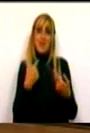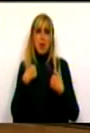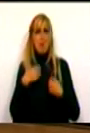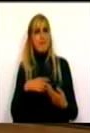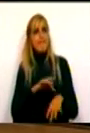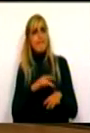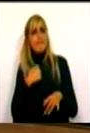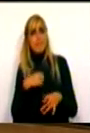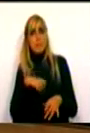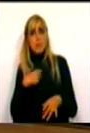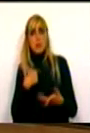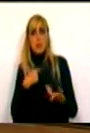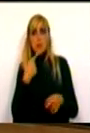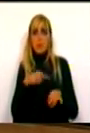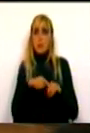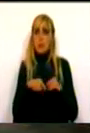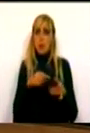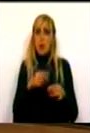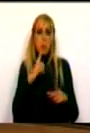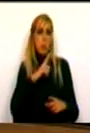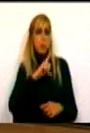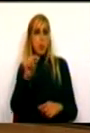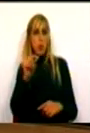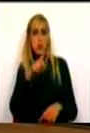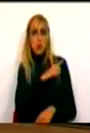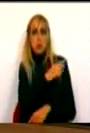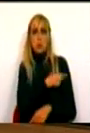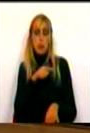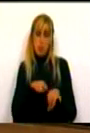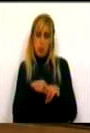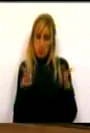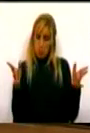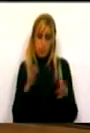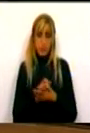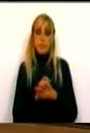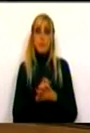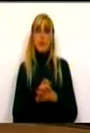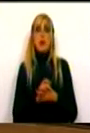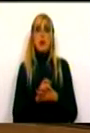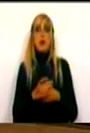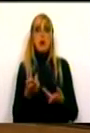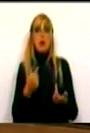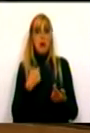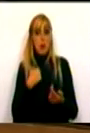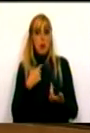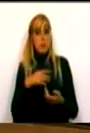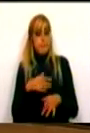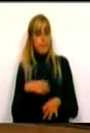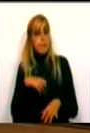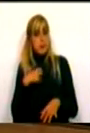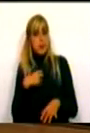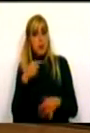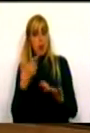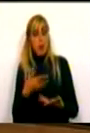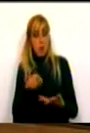sensação de ser um tarado bem longe do poder político e é com essa sensação que eu também